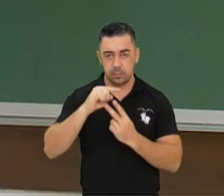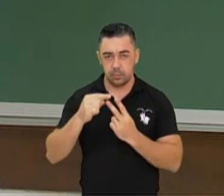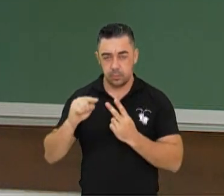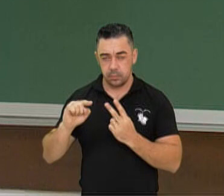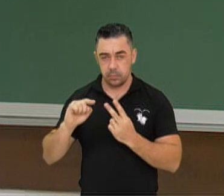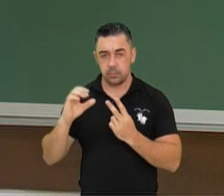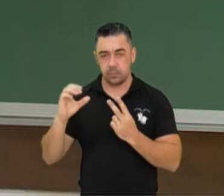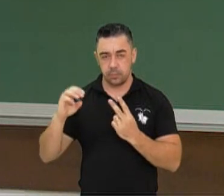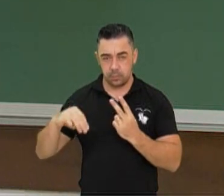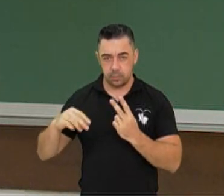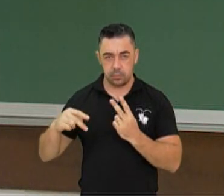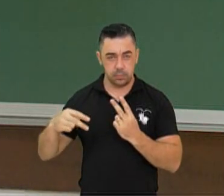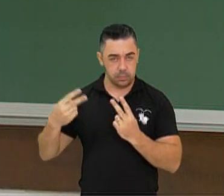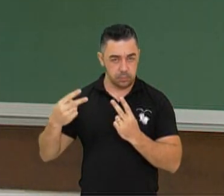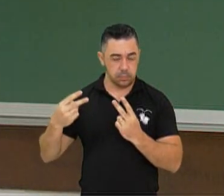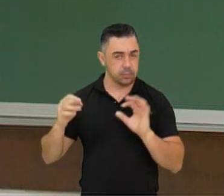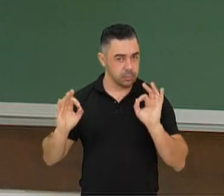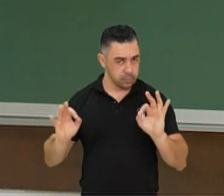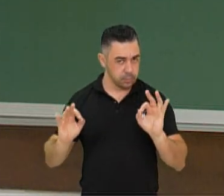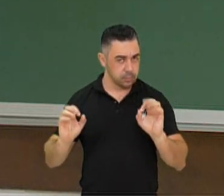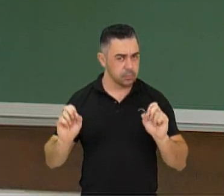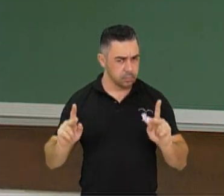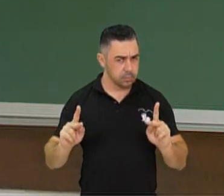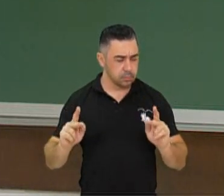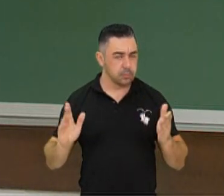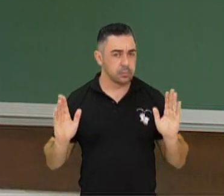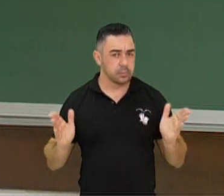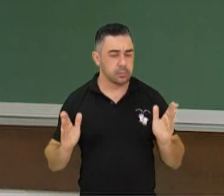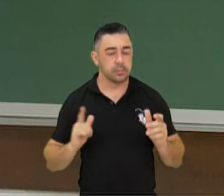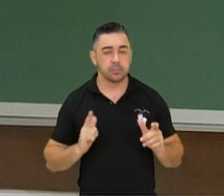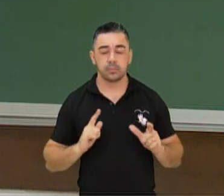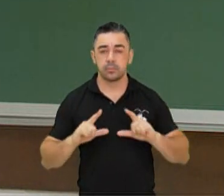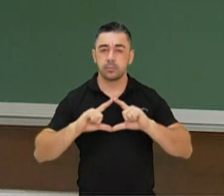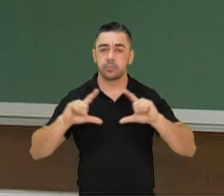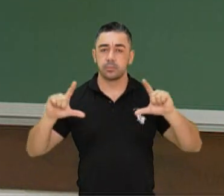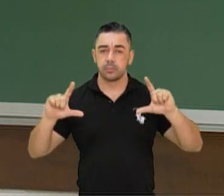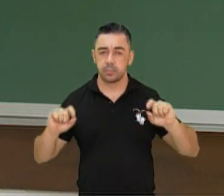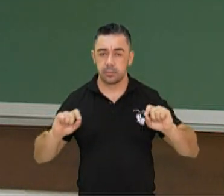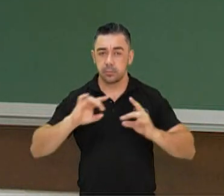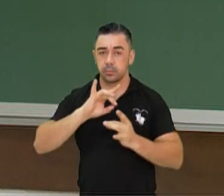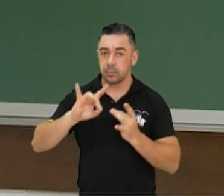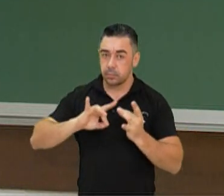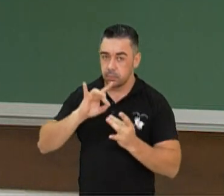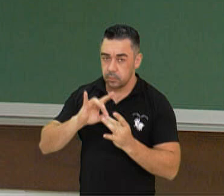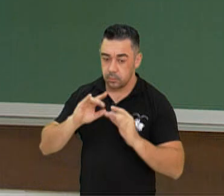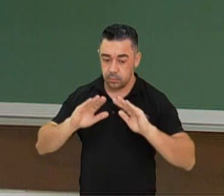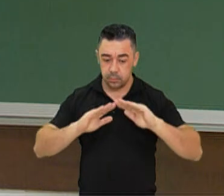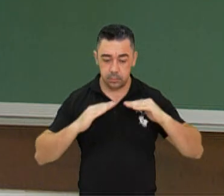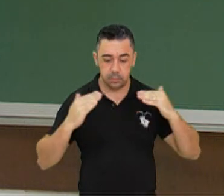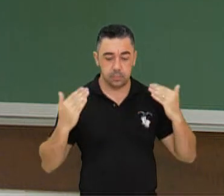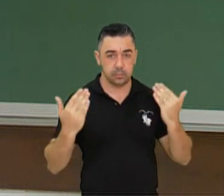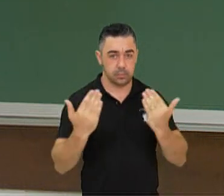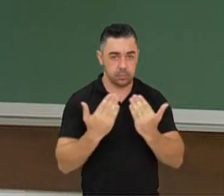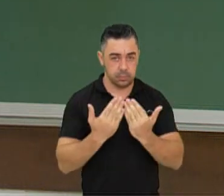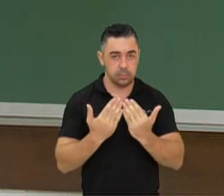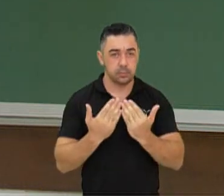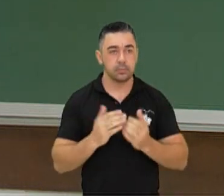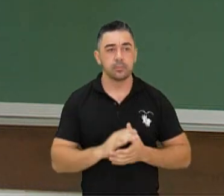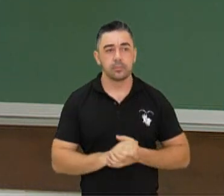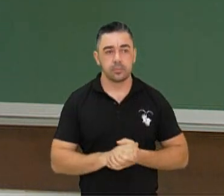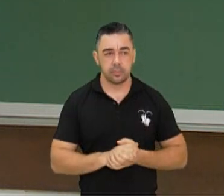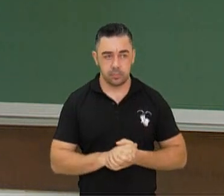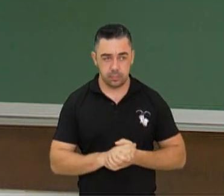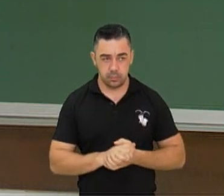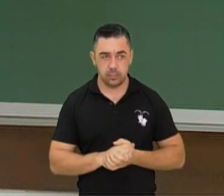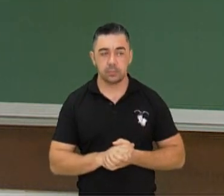460 pi centímetros quadrados. Ok? Eu tenho uma fórmula que é específica para o cálculo da área lateral.